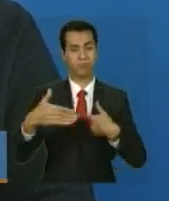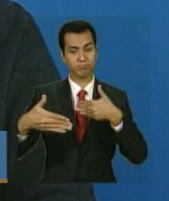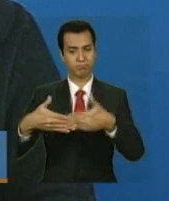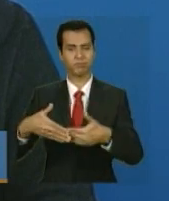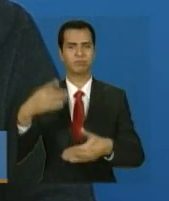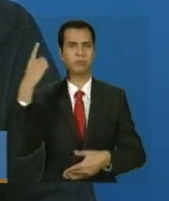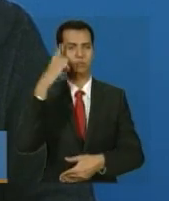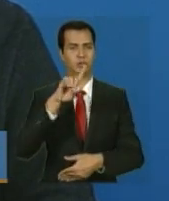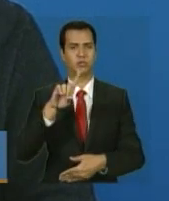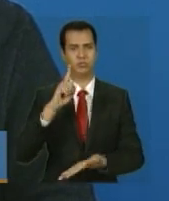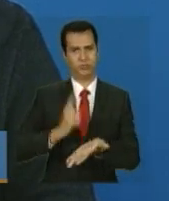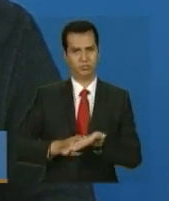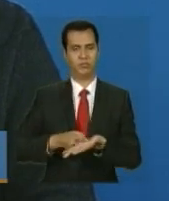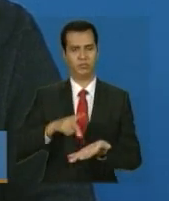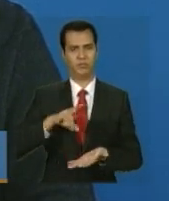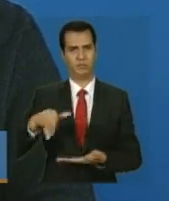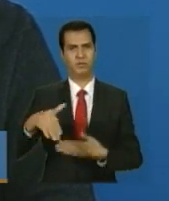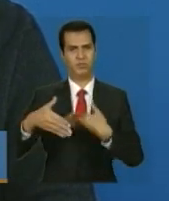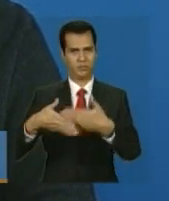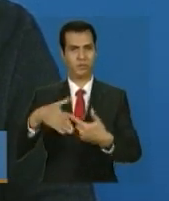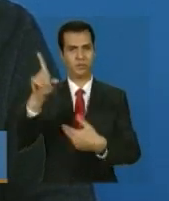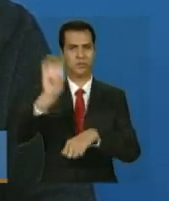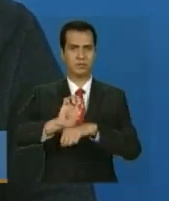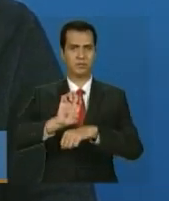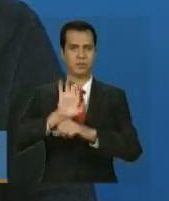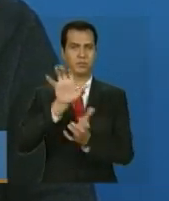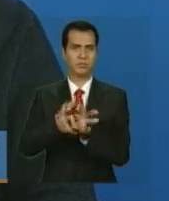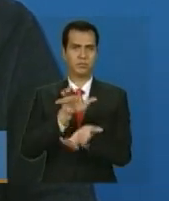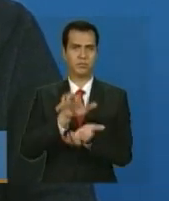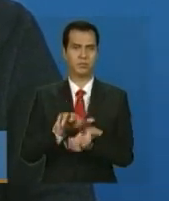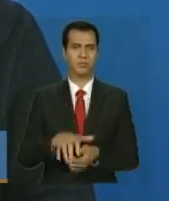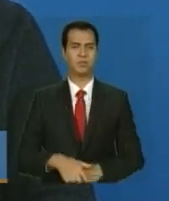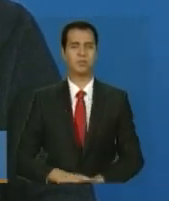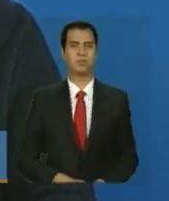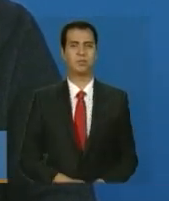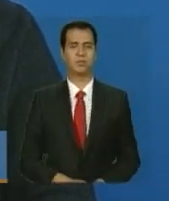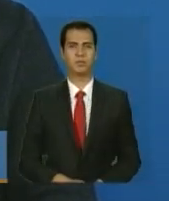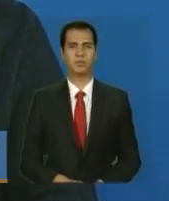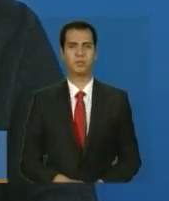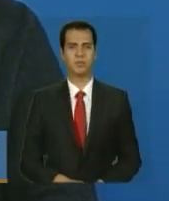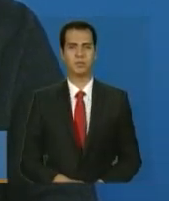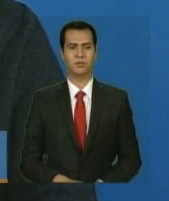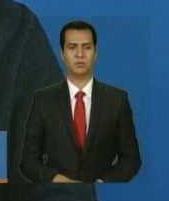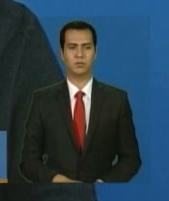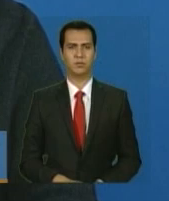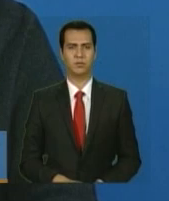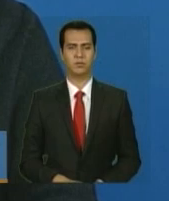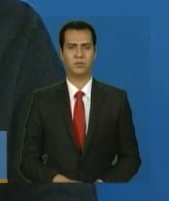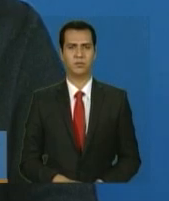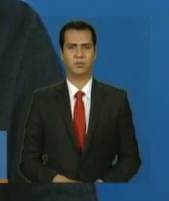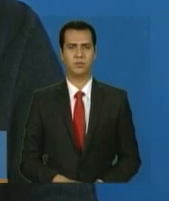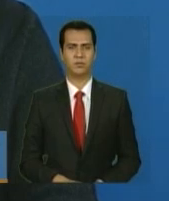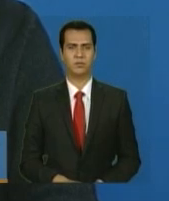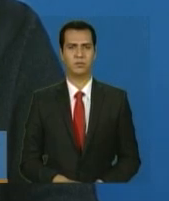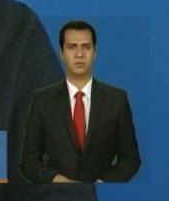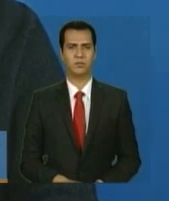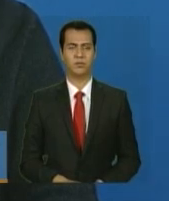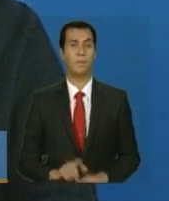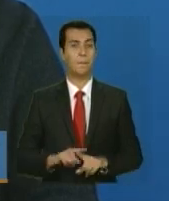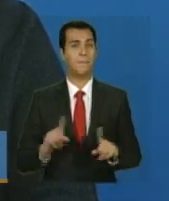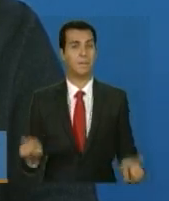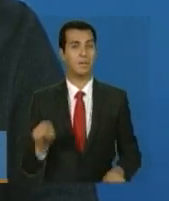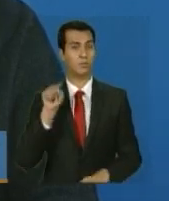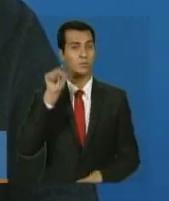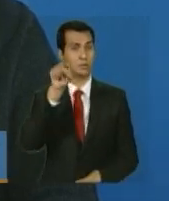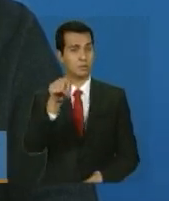com uma data a ser acertada para o estado de Pernambuco. Mas isso não quer dizer, Érica, que você que está no